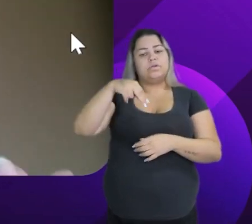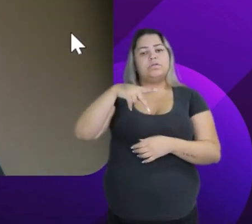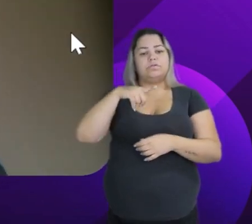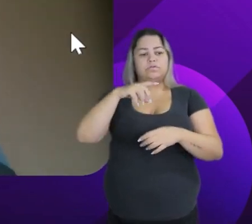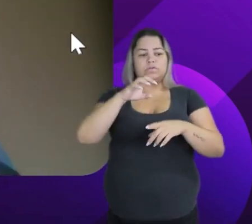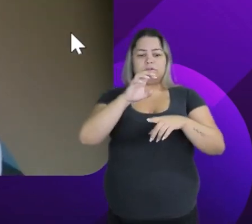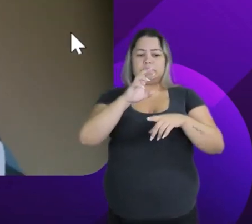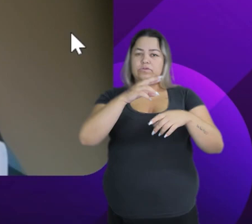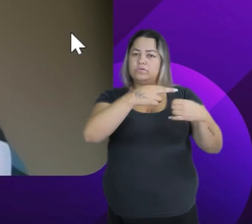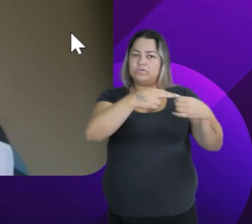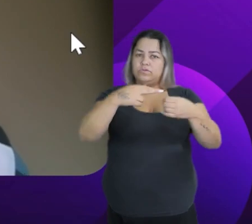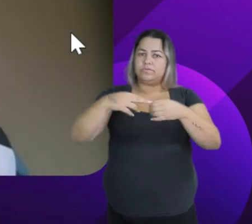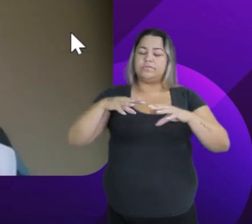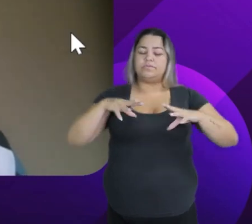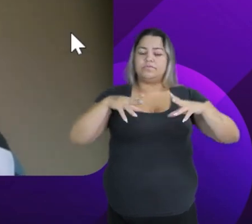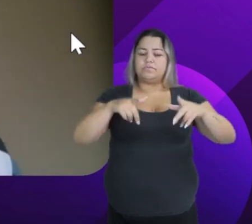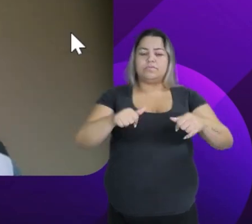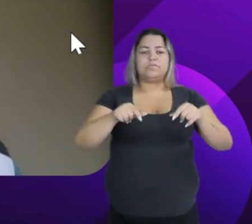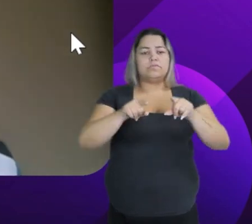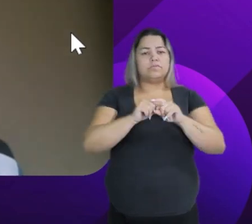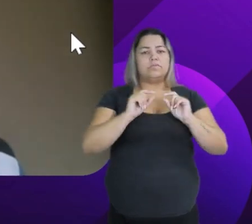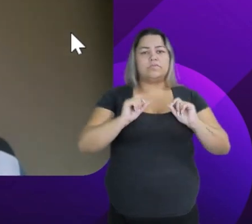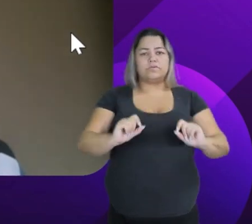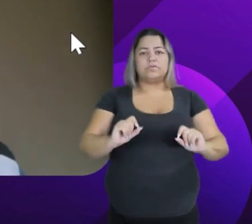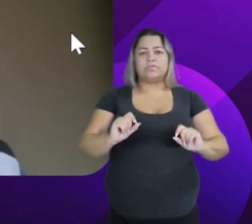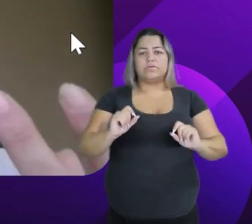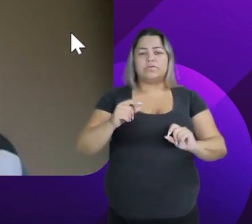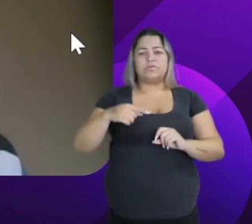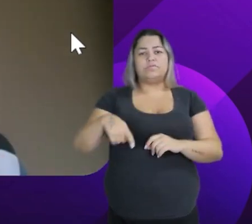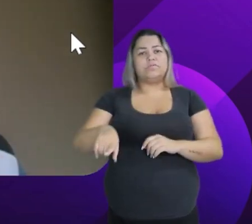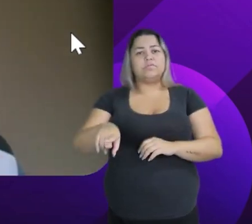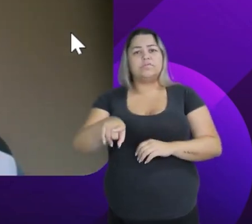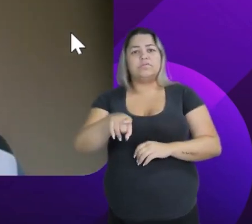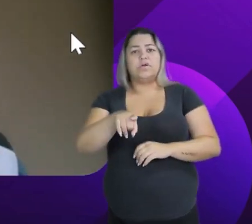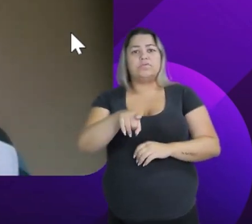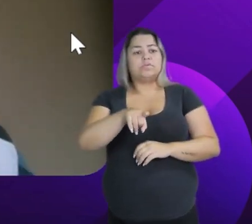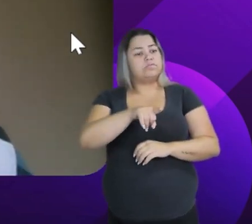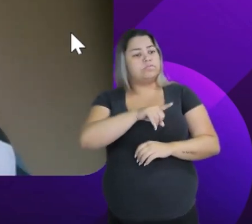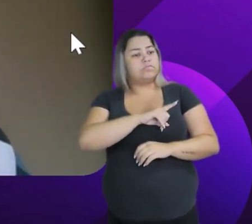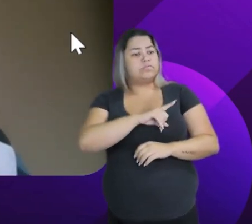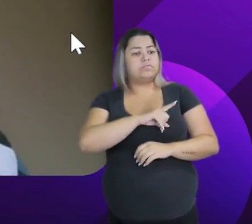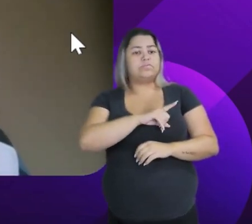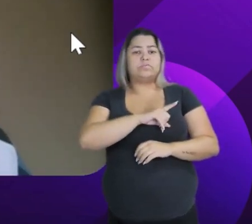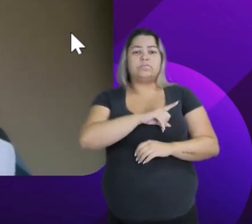de todos os deslocamentos da cidade, a gente tem um conceito, né, que